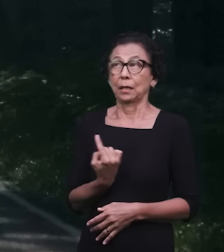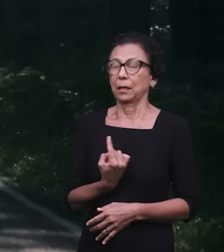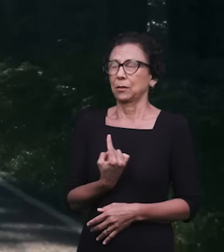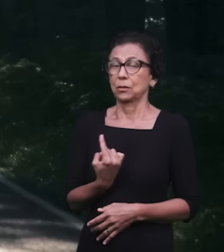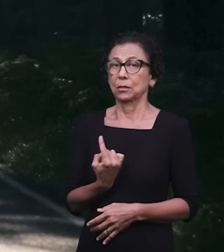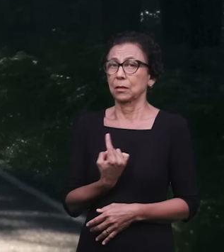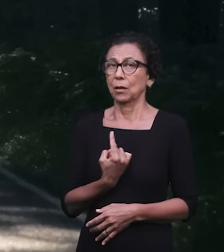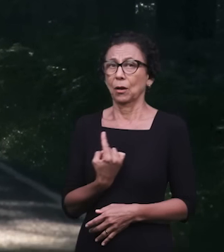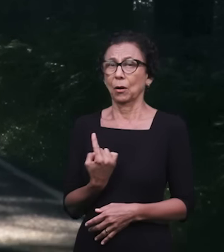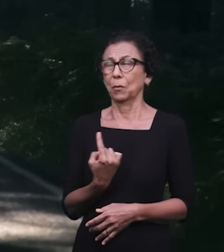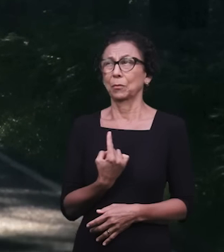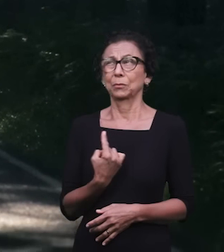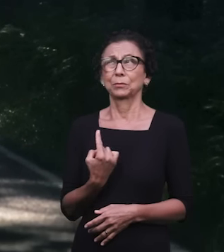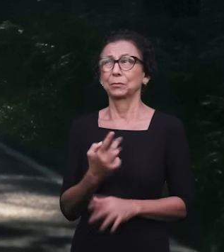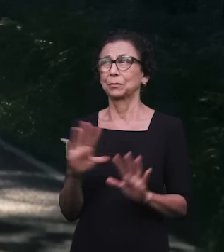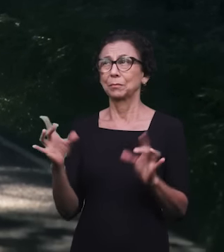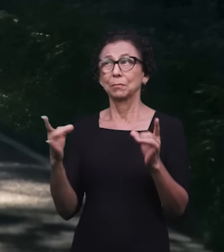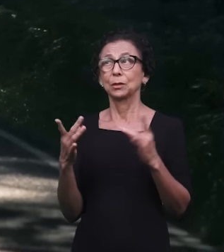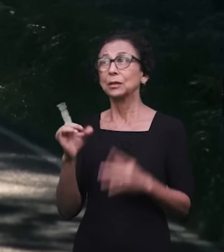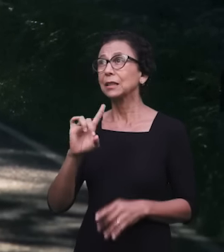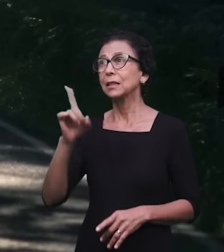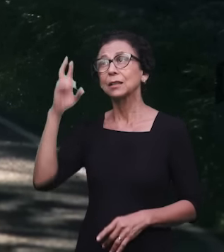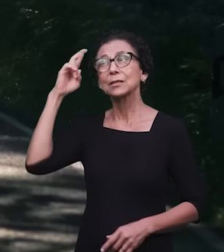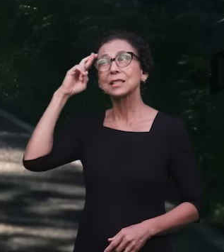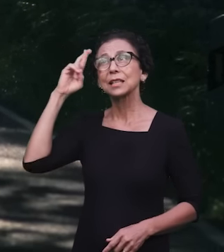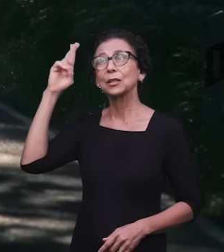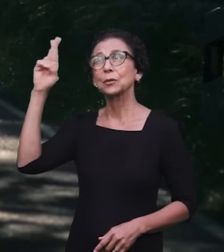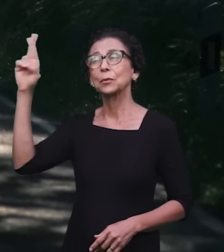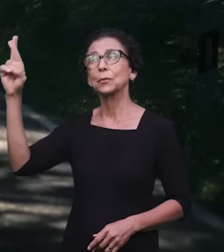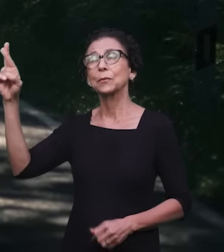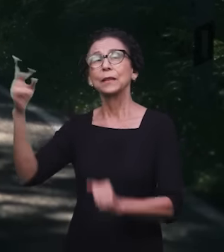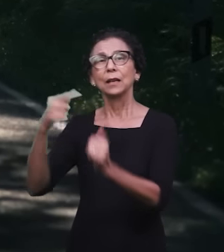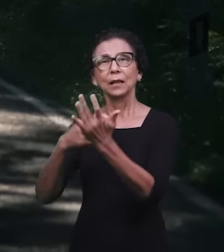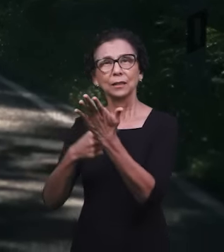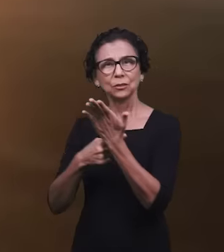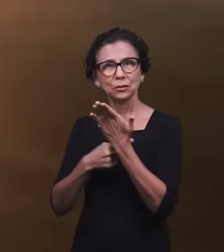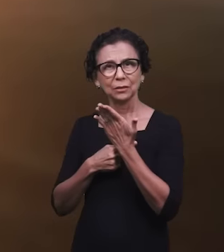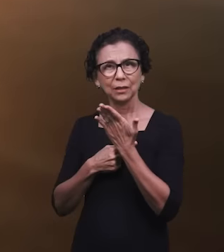Não me deixe só no caminho.